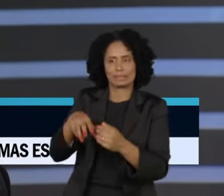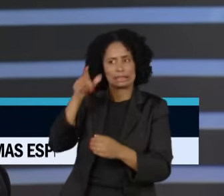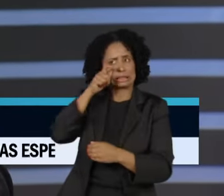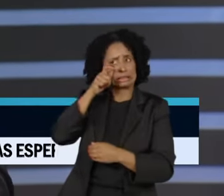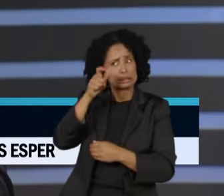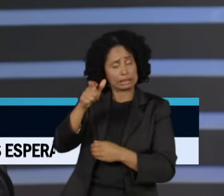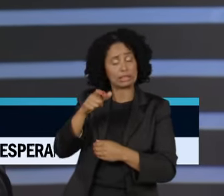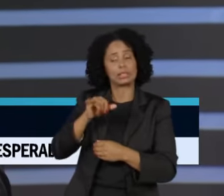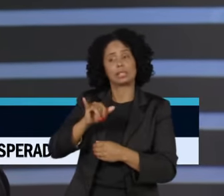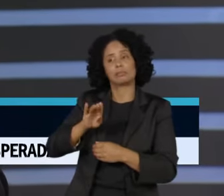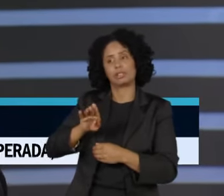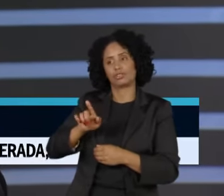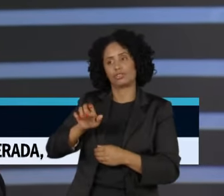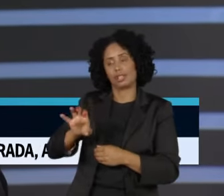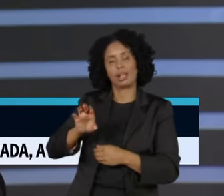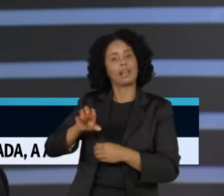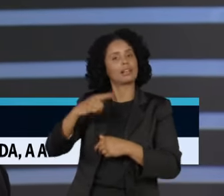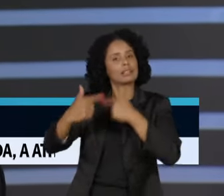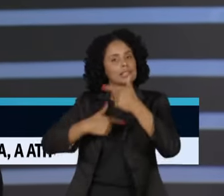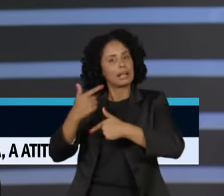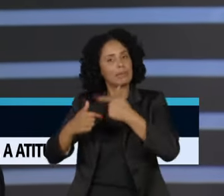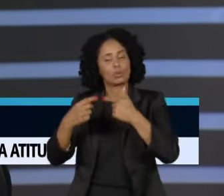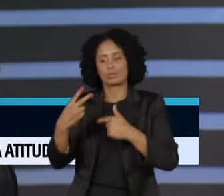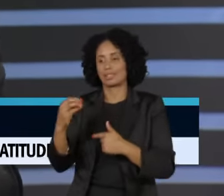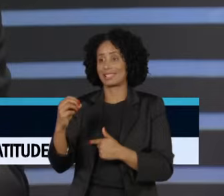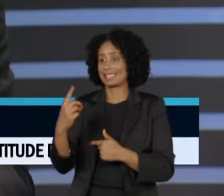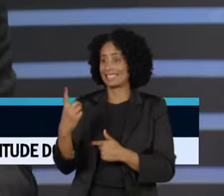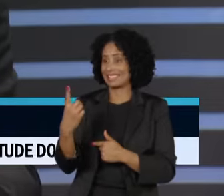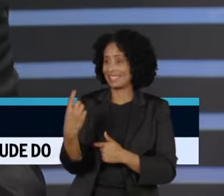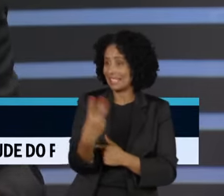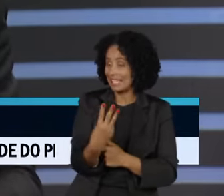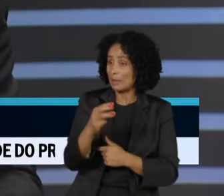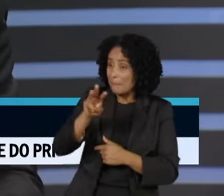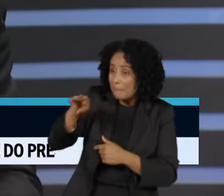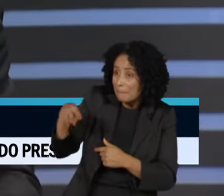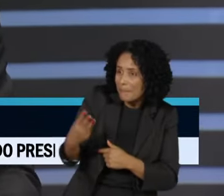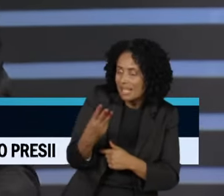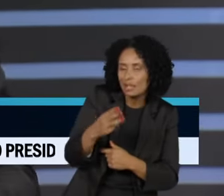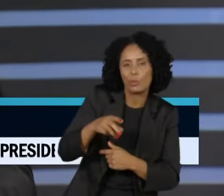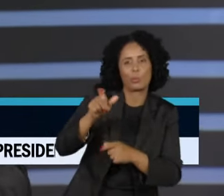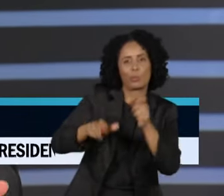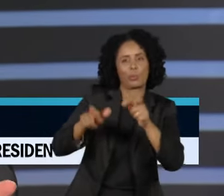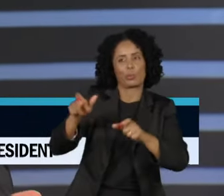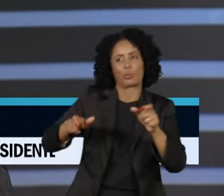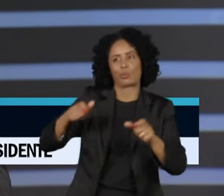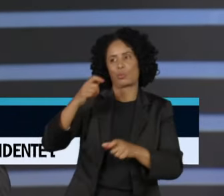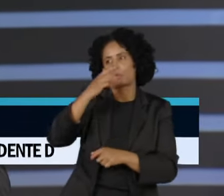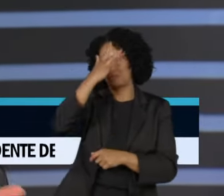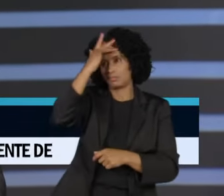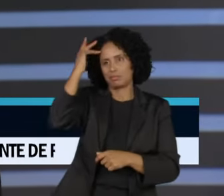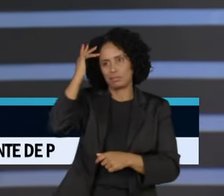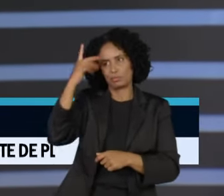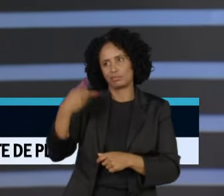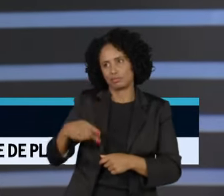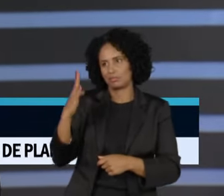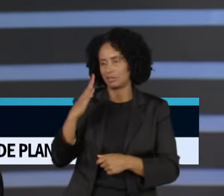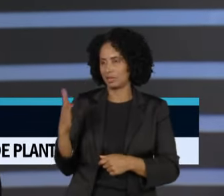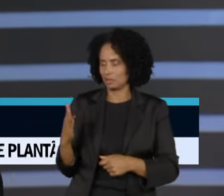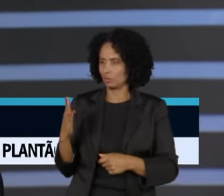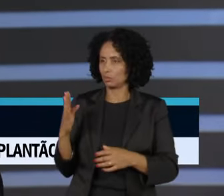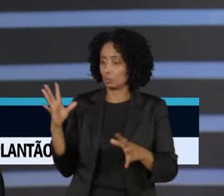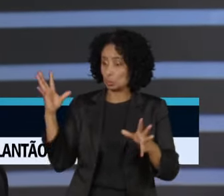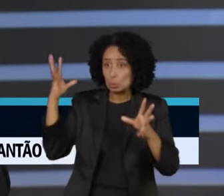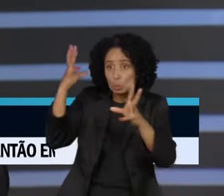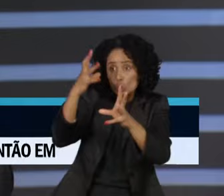estimativa de 212, 213 milhões de brasileiros. E a gente está descobrindo que nós somos um número menor, ao que tudo indica, somos 207, 208